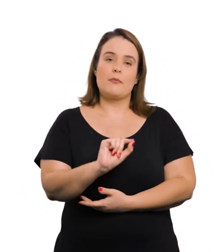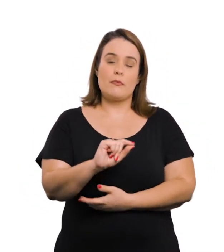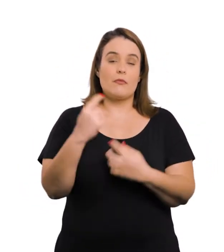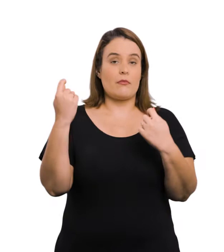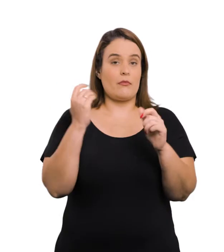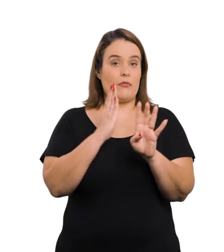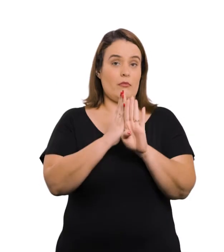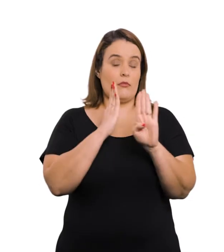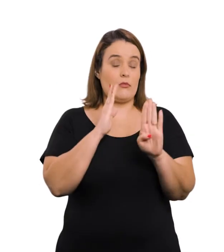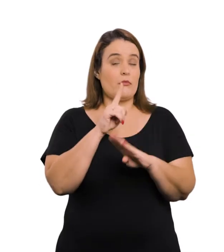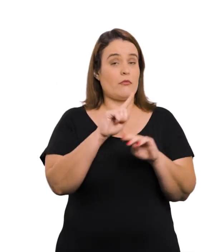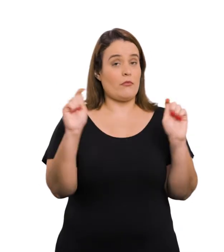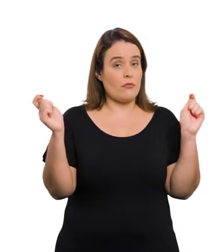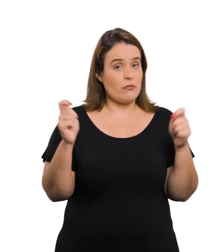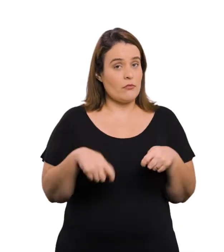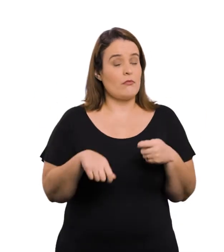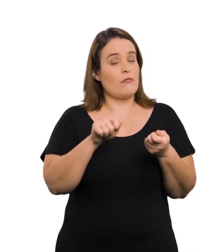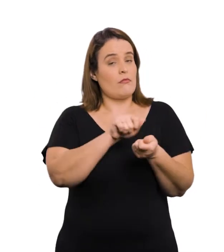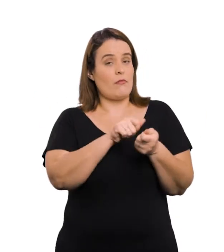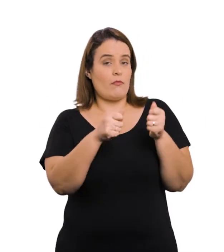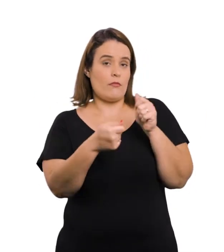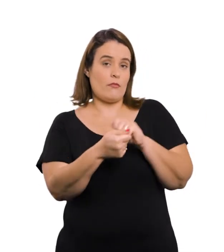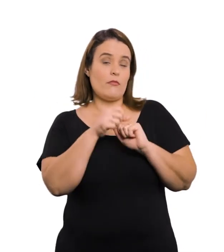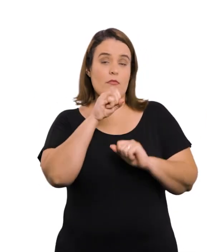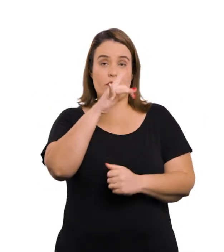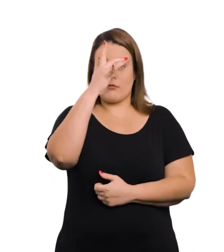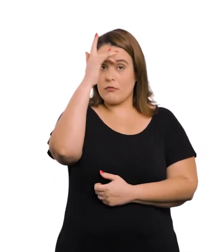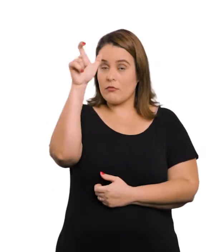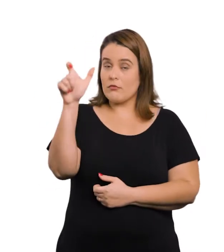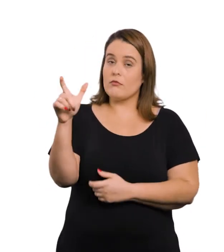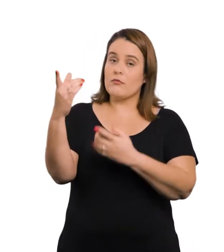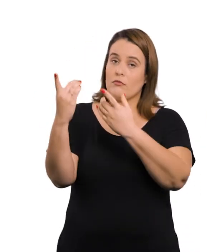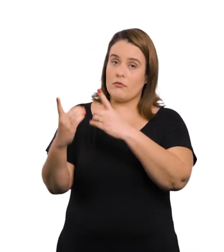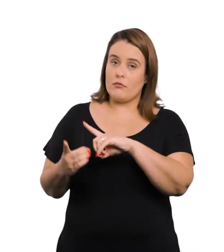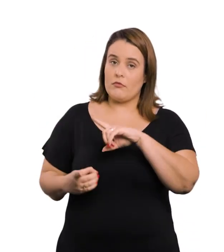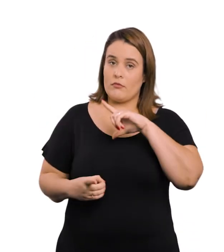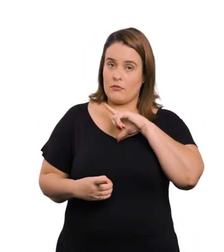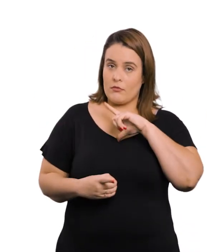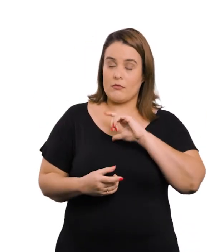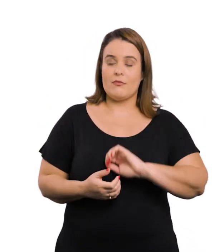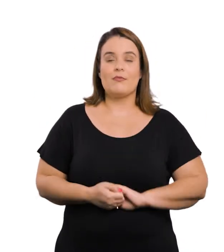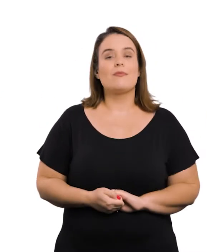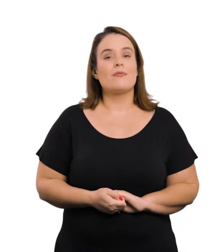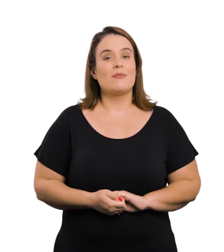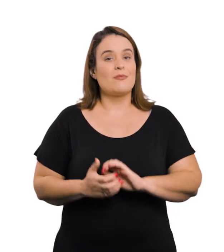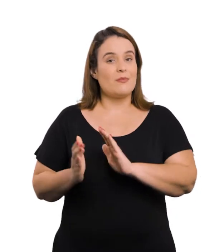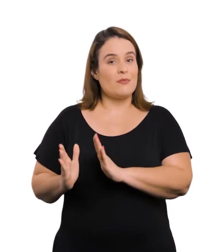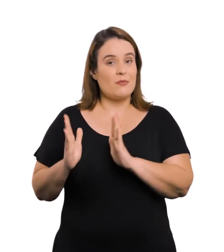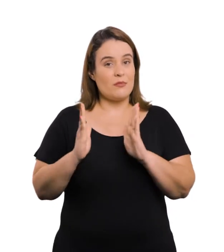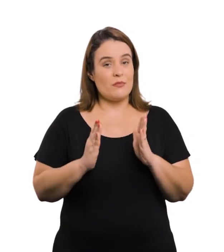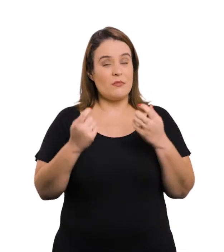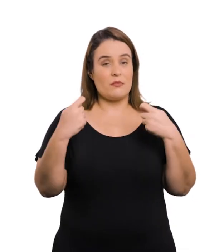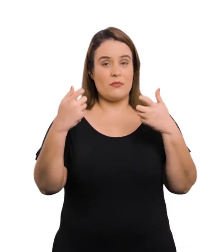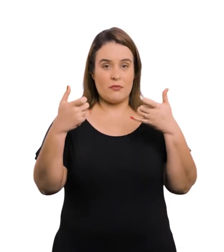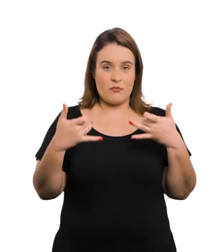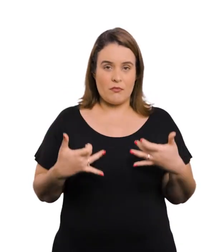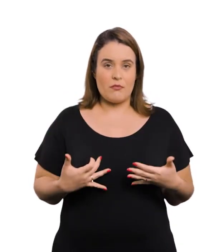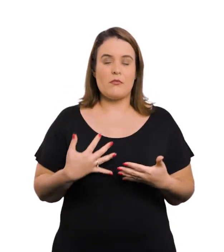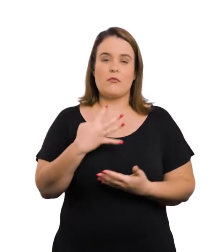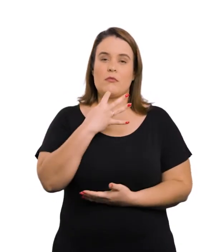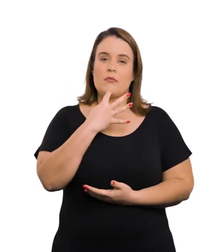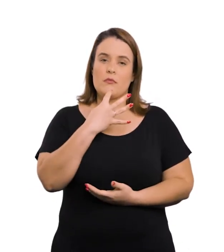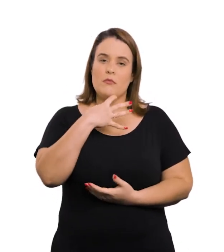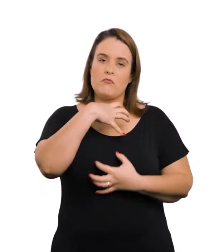de identificar se elas poderão ser flexibilizadas no caso de candidatos com deficiência. Nesta etapa, descrever